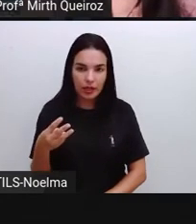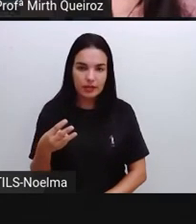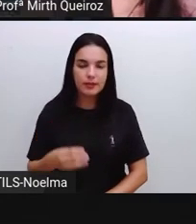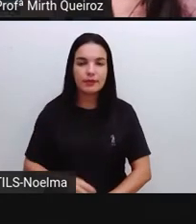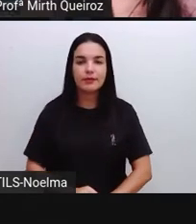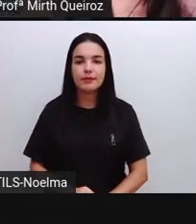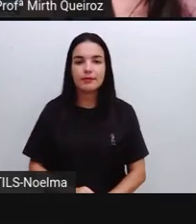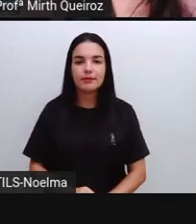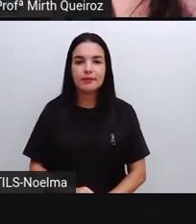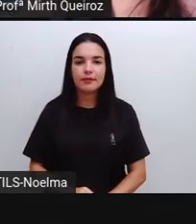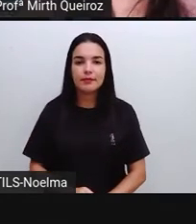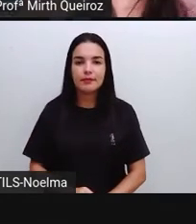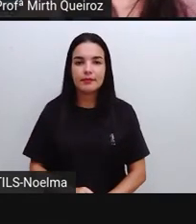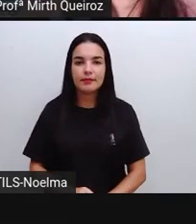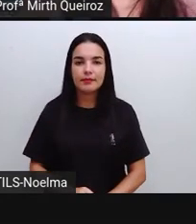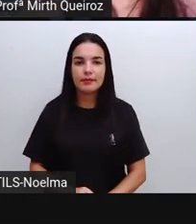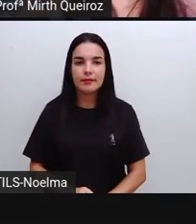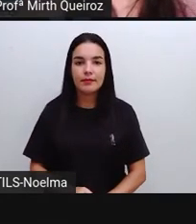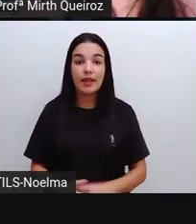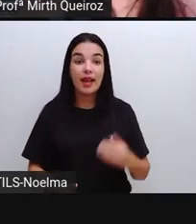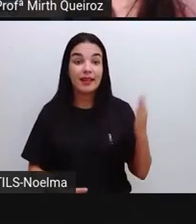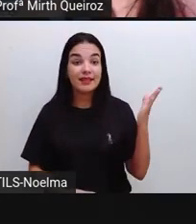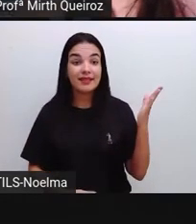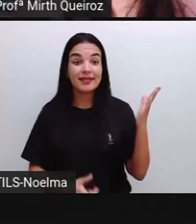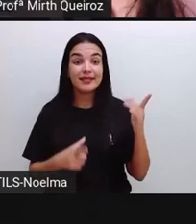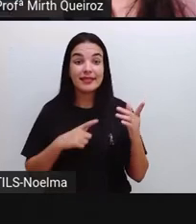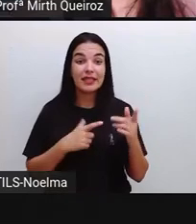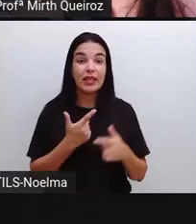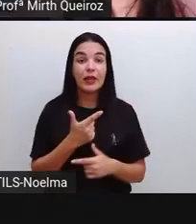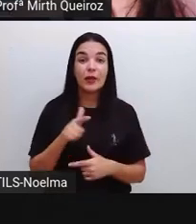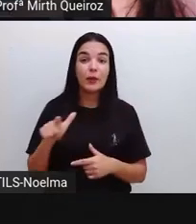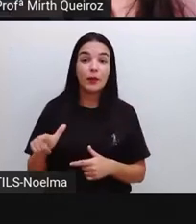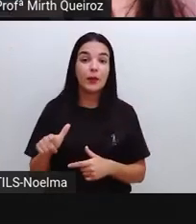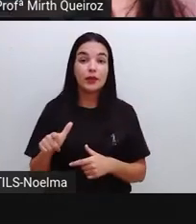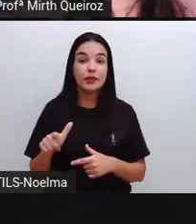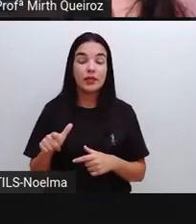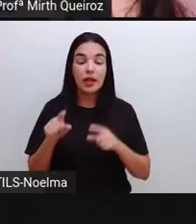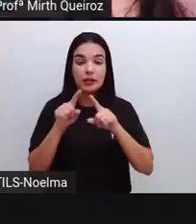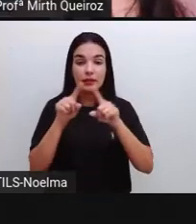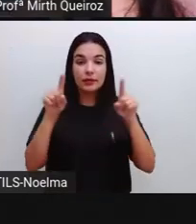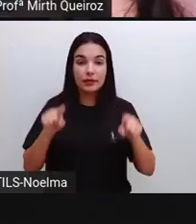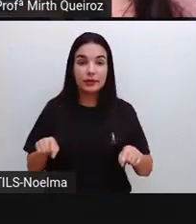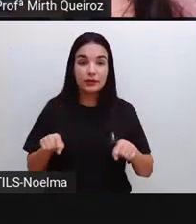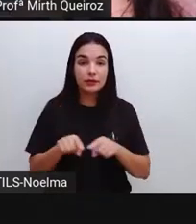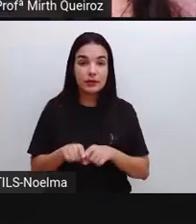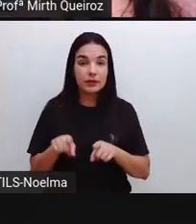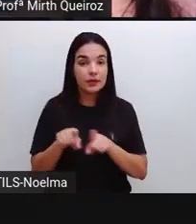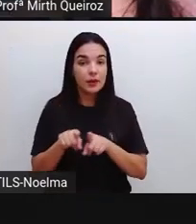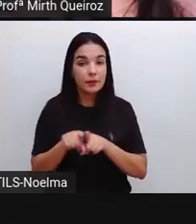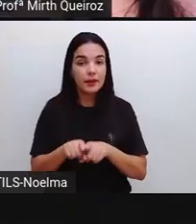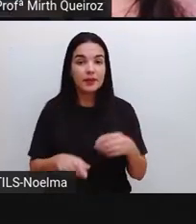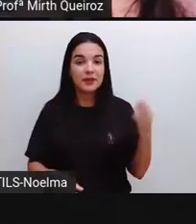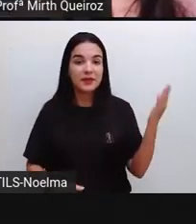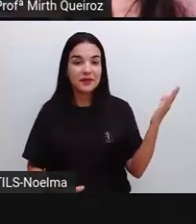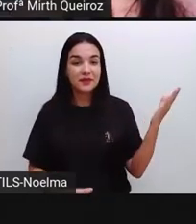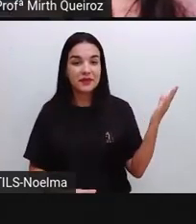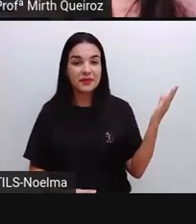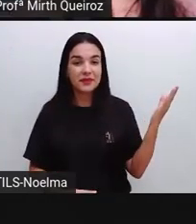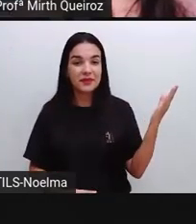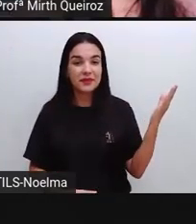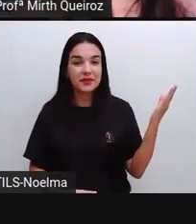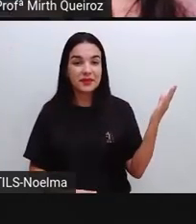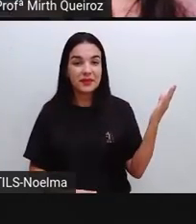1123 seria um número aqui nós temos algumas plaquinhas as barras e os cubinhos Olha só